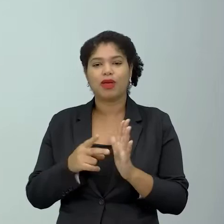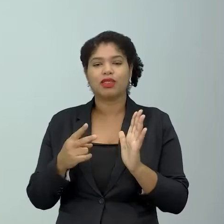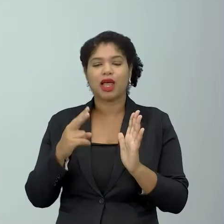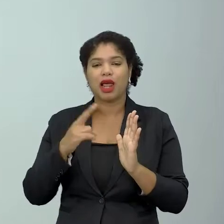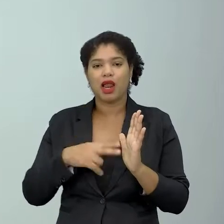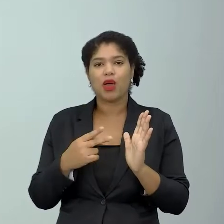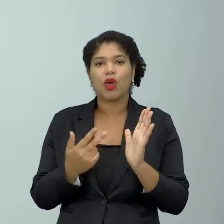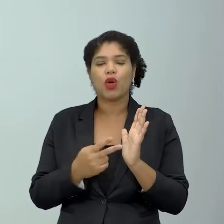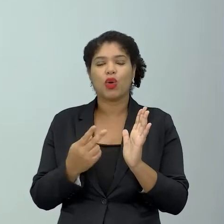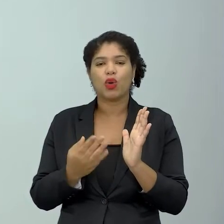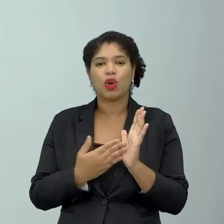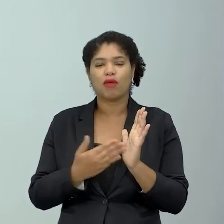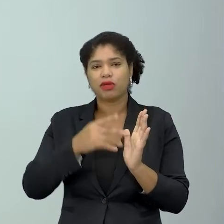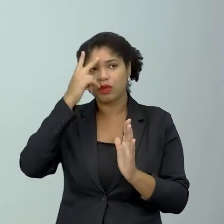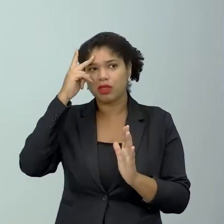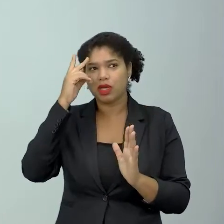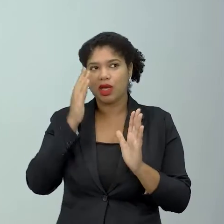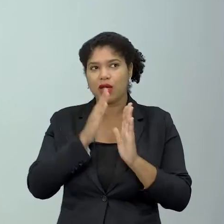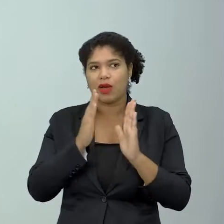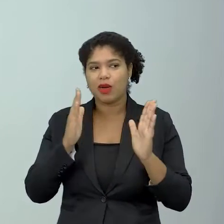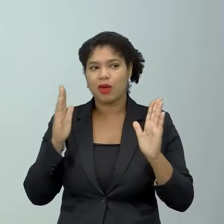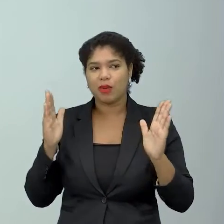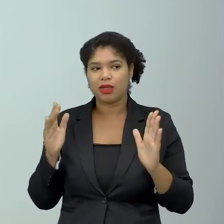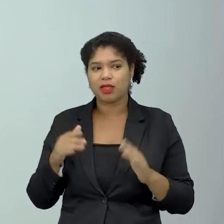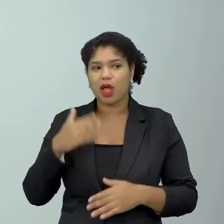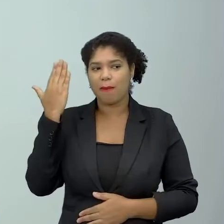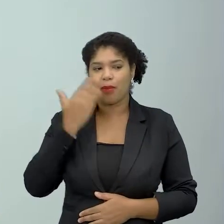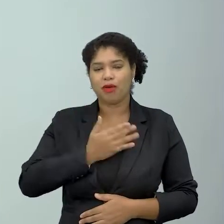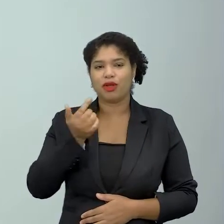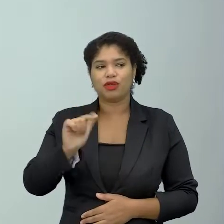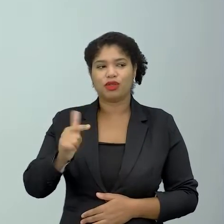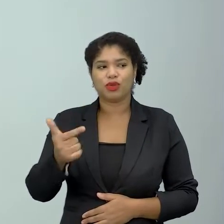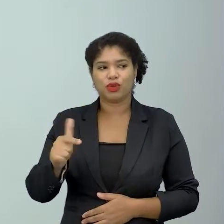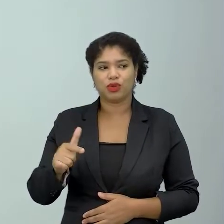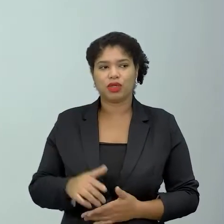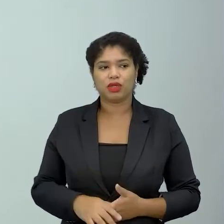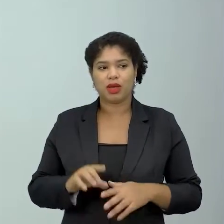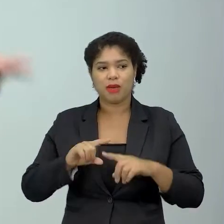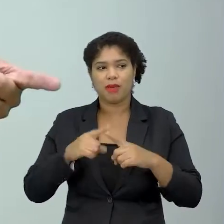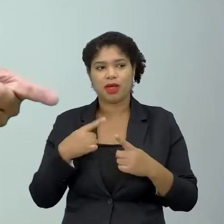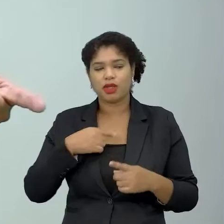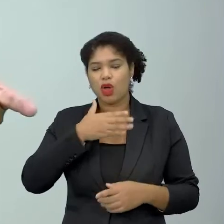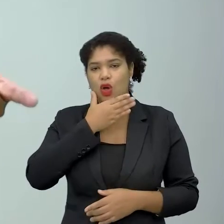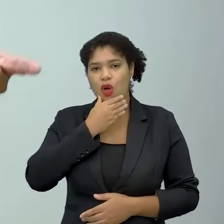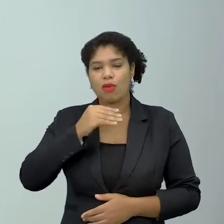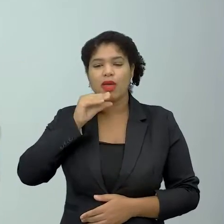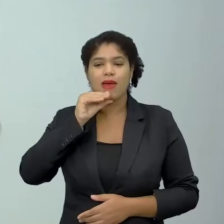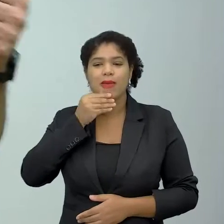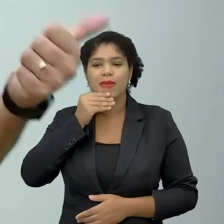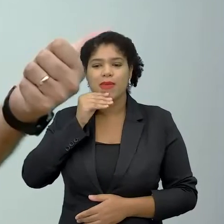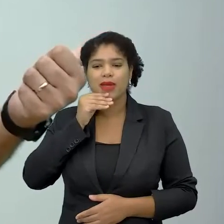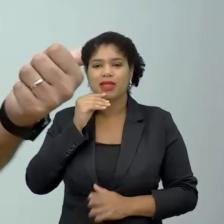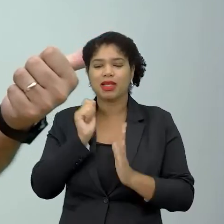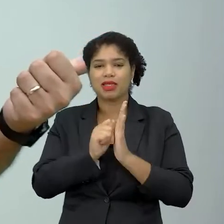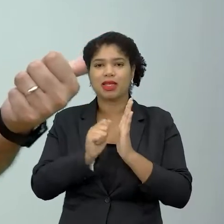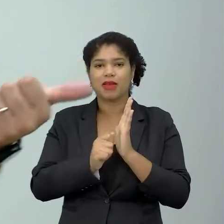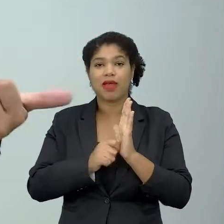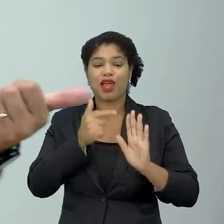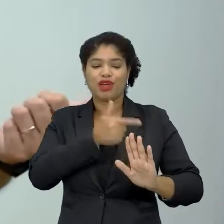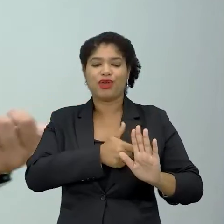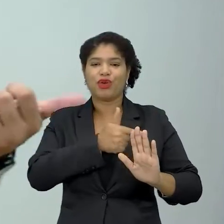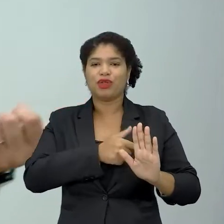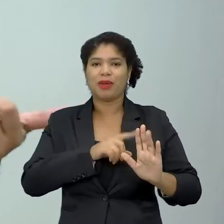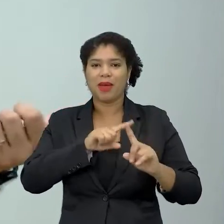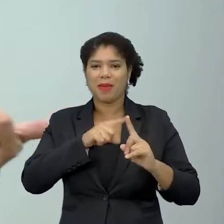pessoas começaram a ver, peraí, não tem nenhuma prova ali. Mas quando o Machado de Assis escreveu, a ironia já estava. Mas